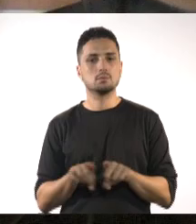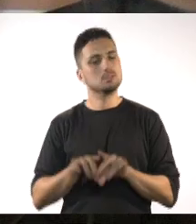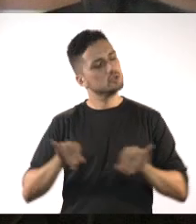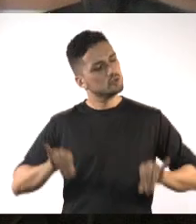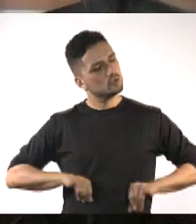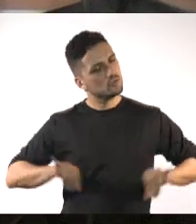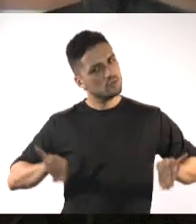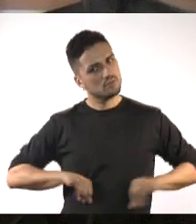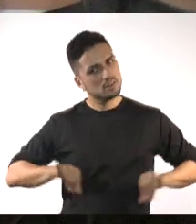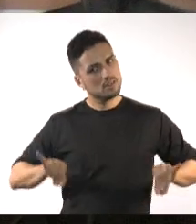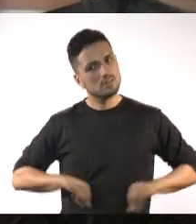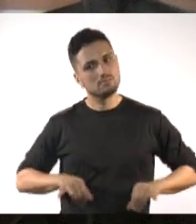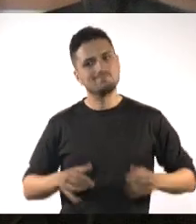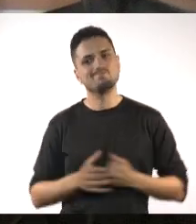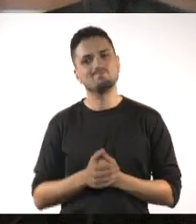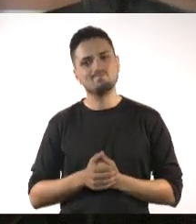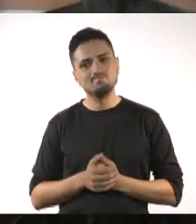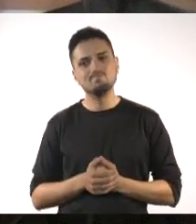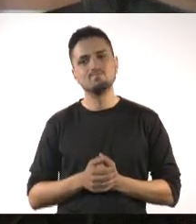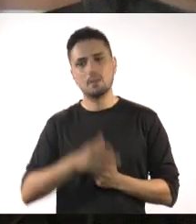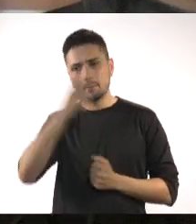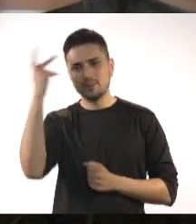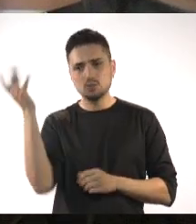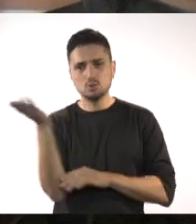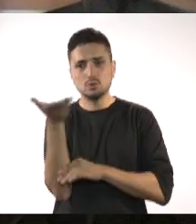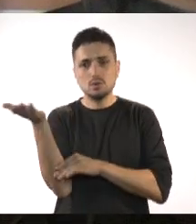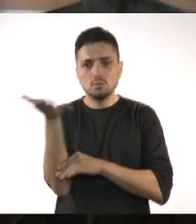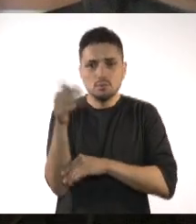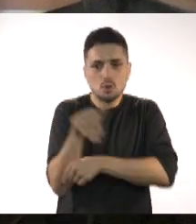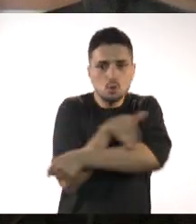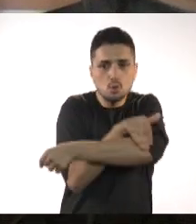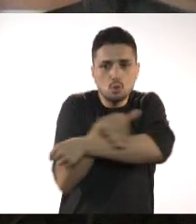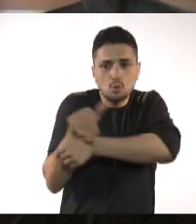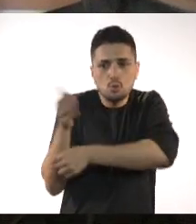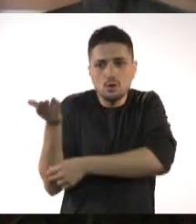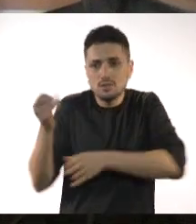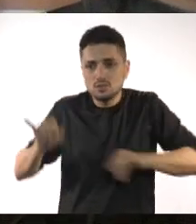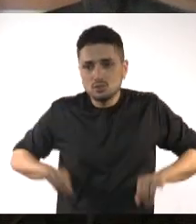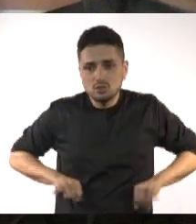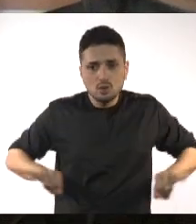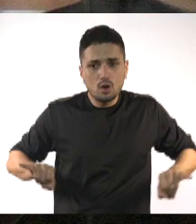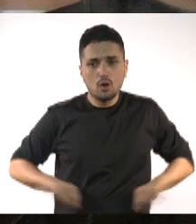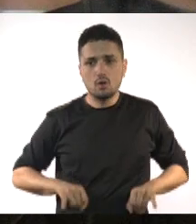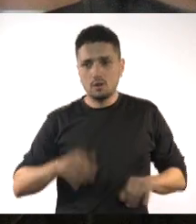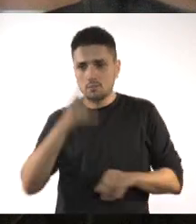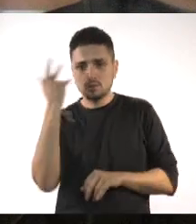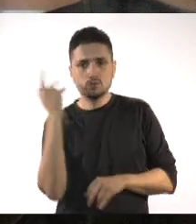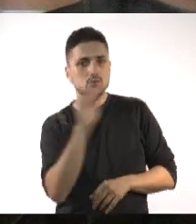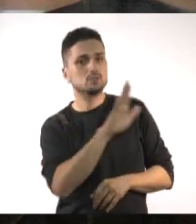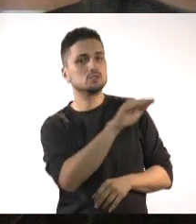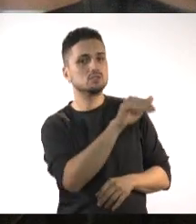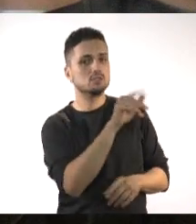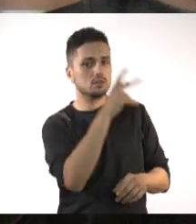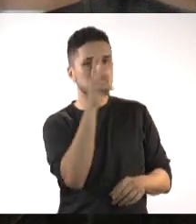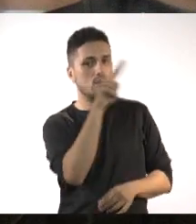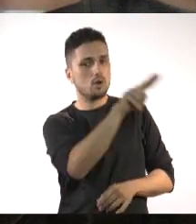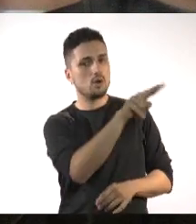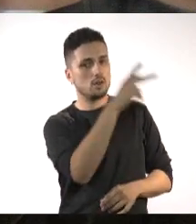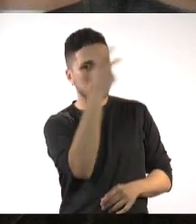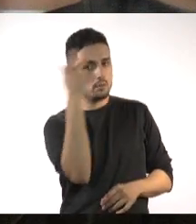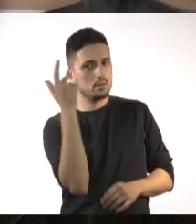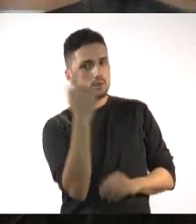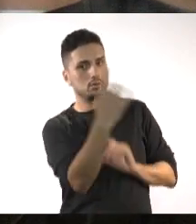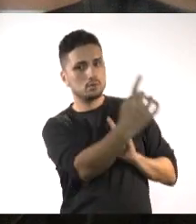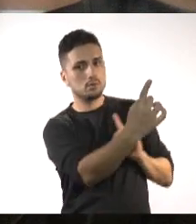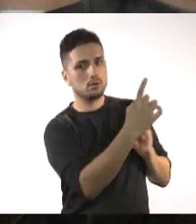em situações de rua também, que nos param e nos identificam como aquele que... A pastoral